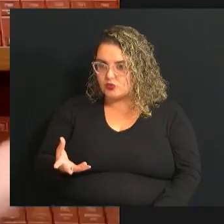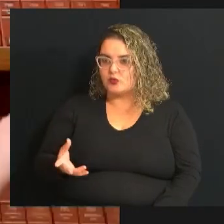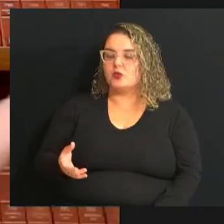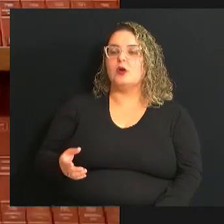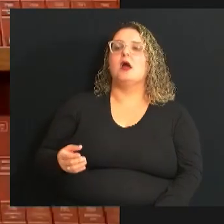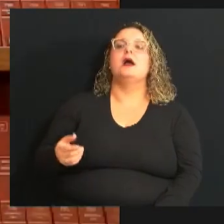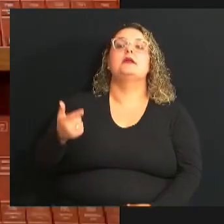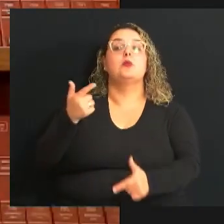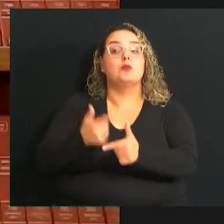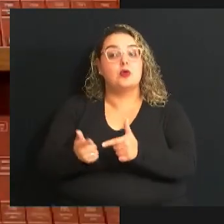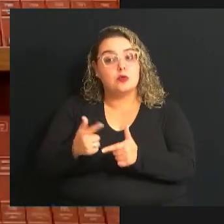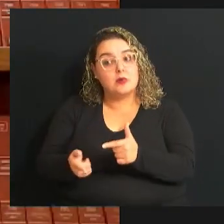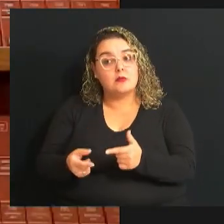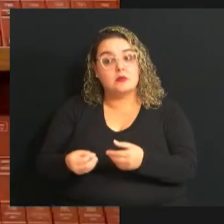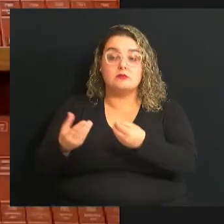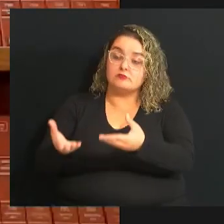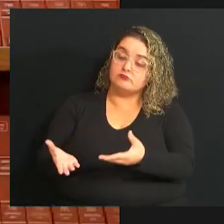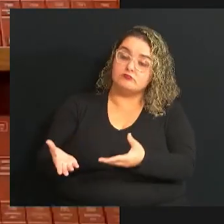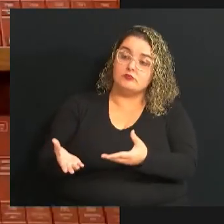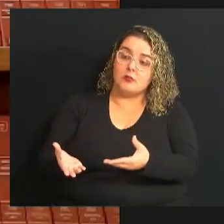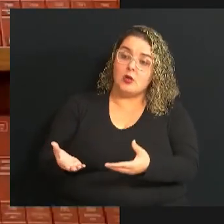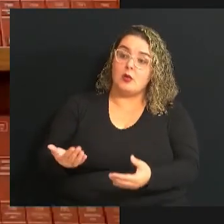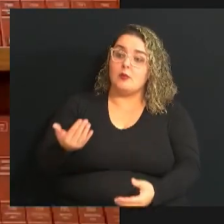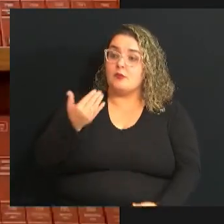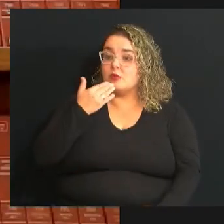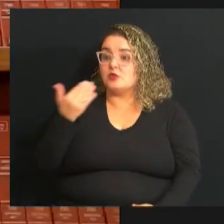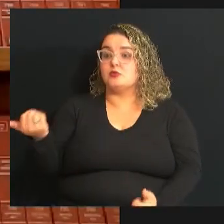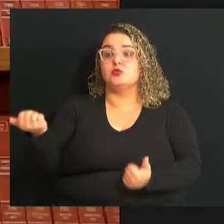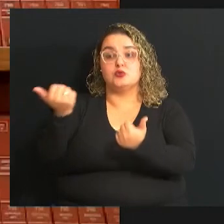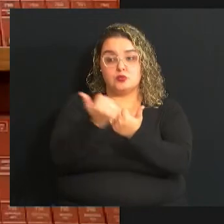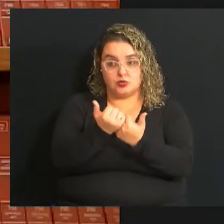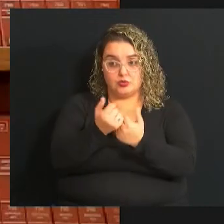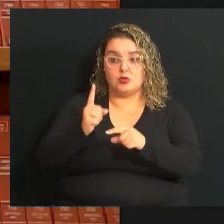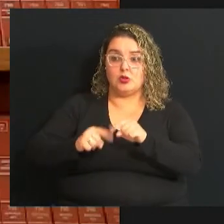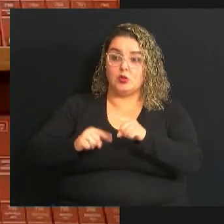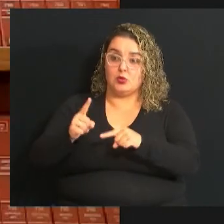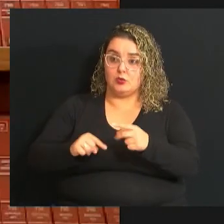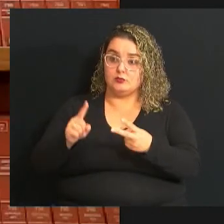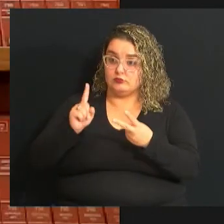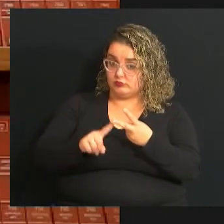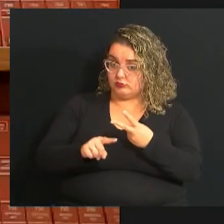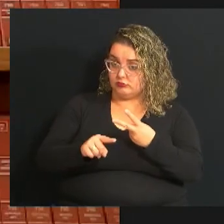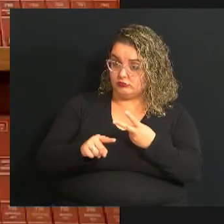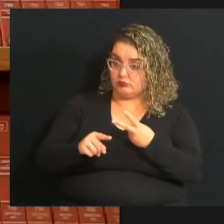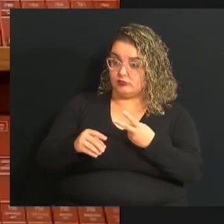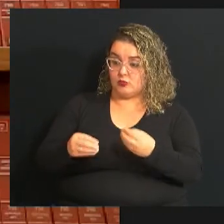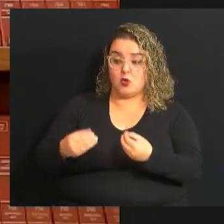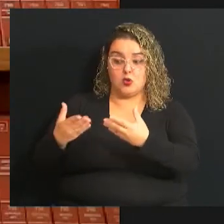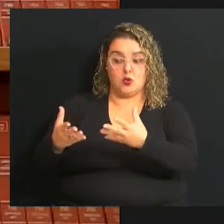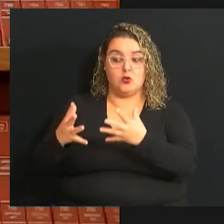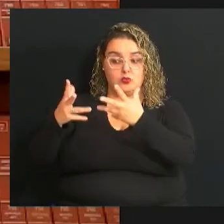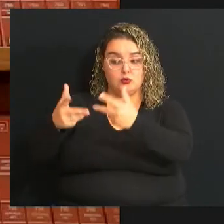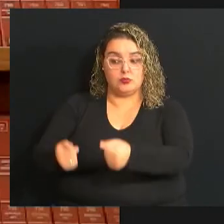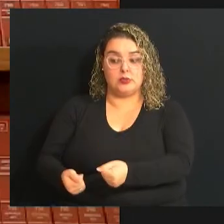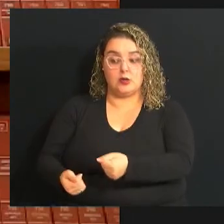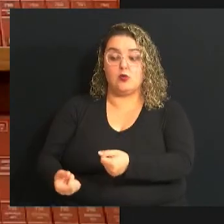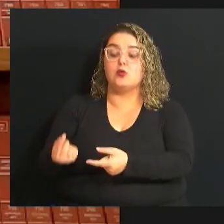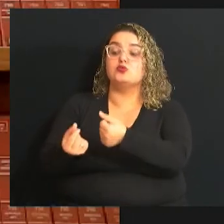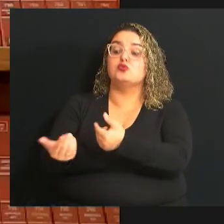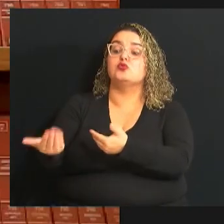consumidor.gov.br. Além disso, ele pode, inclusive, lavrar um boletim de ocorrência, que pode ser feito também de